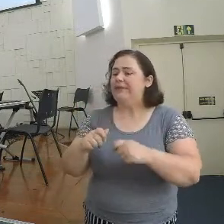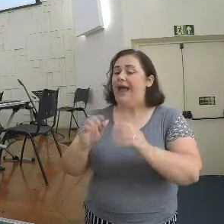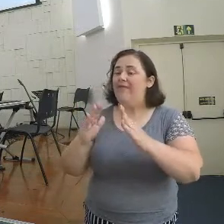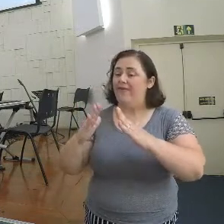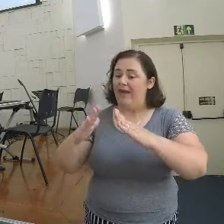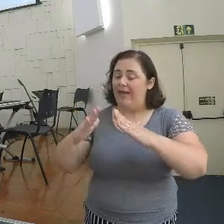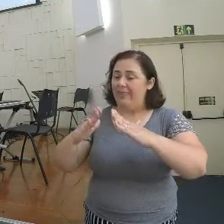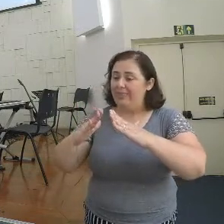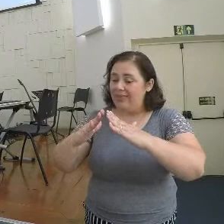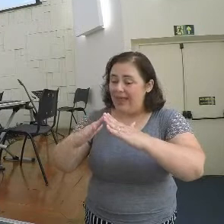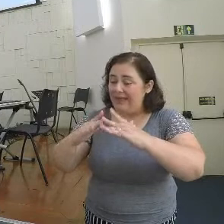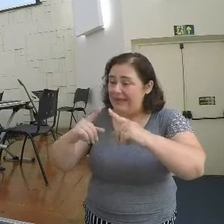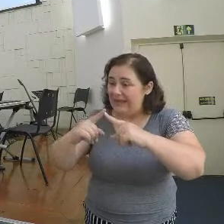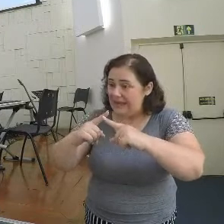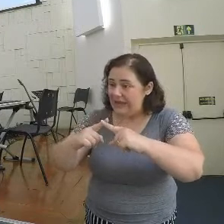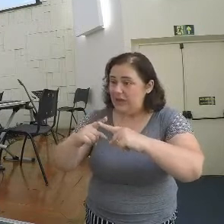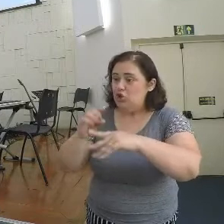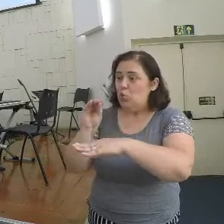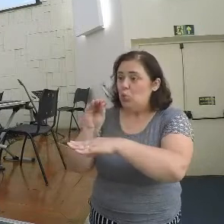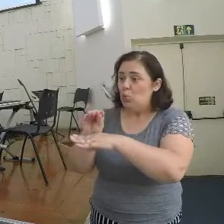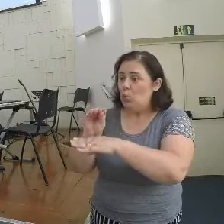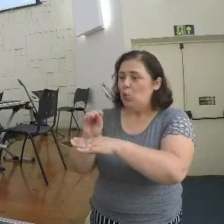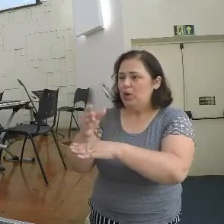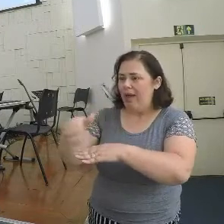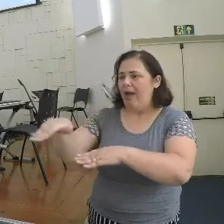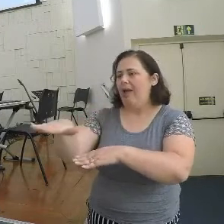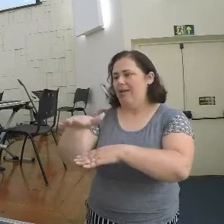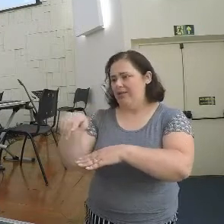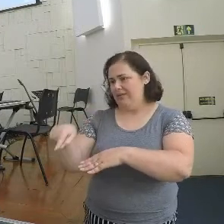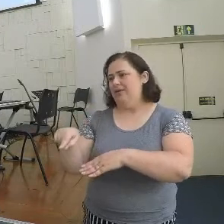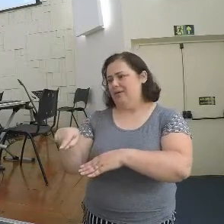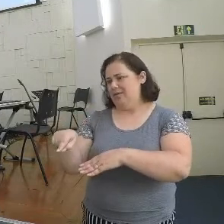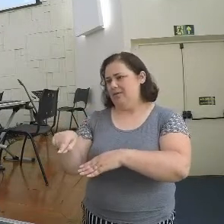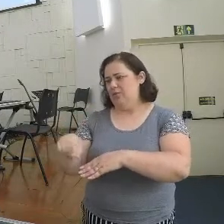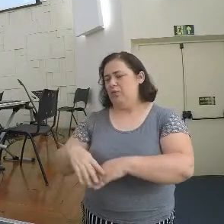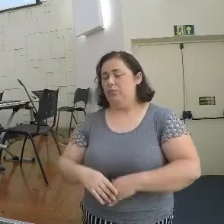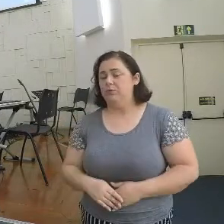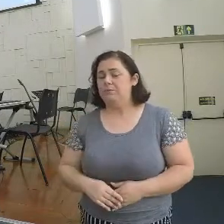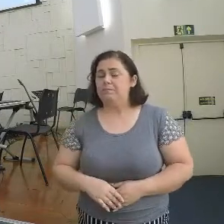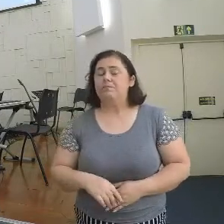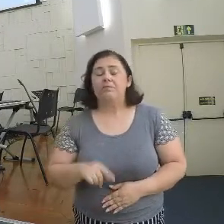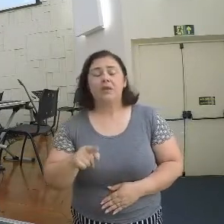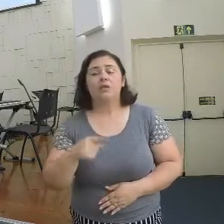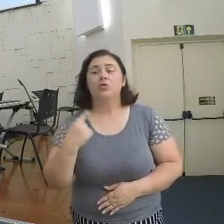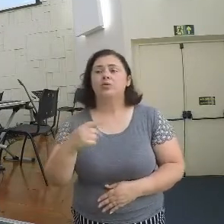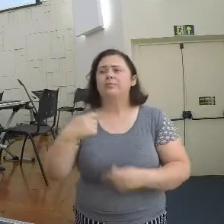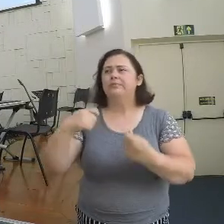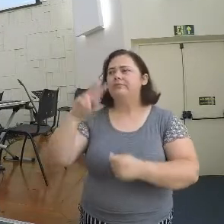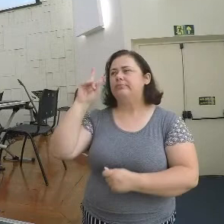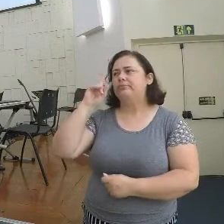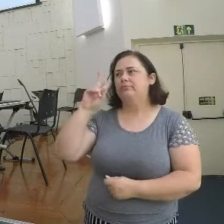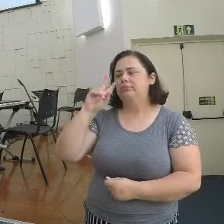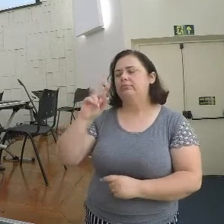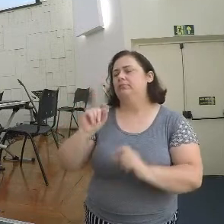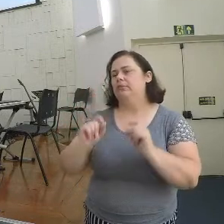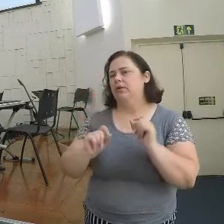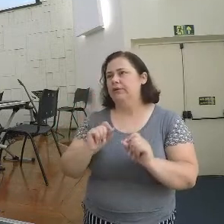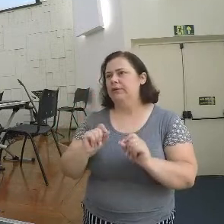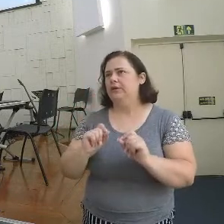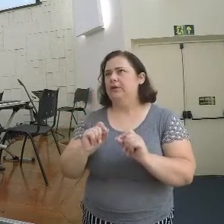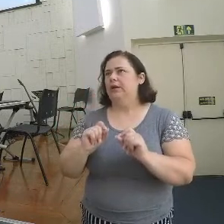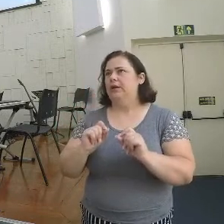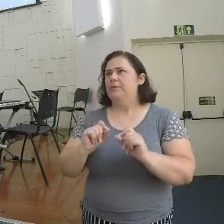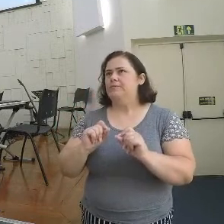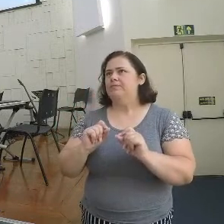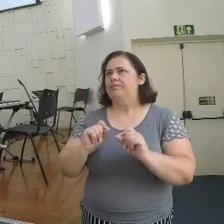demonstremos fé, gratidão, amor e serviço ao Senhor. Lembrem, irmãos, que há